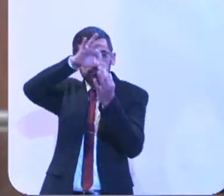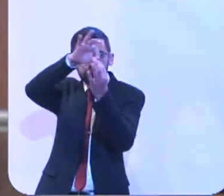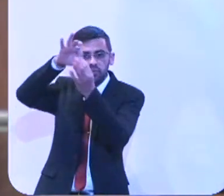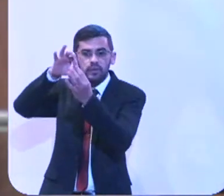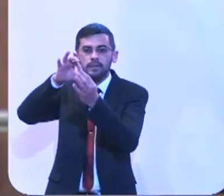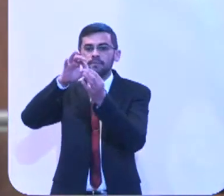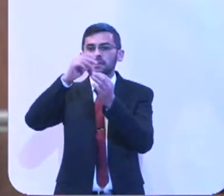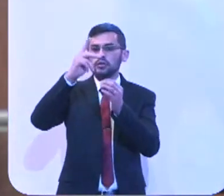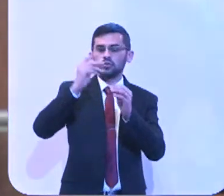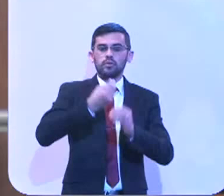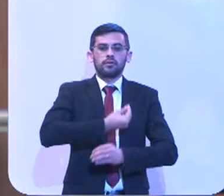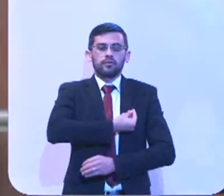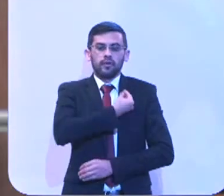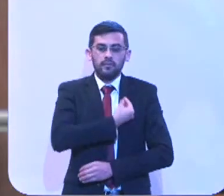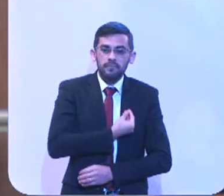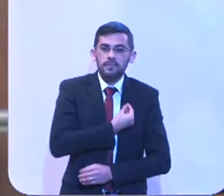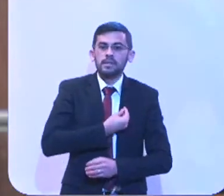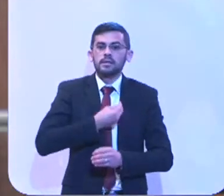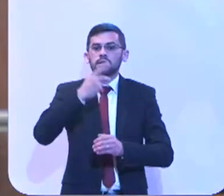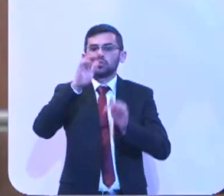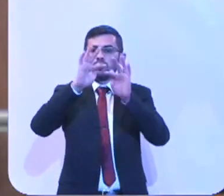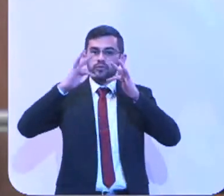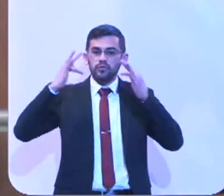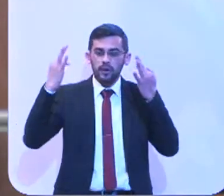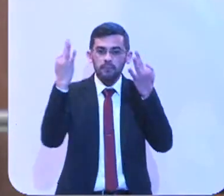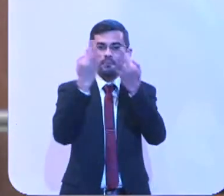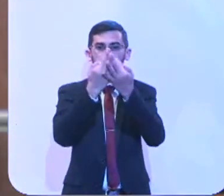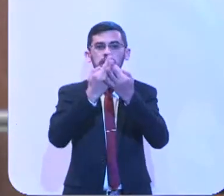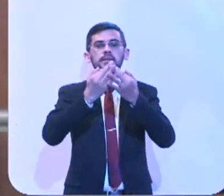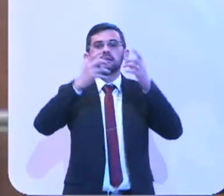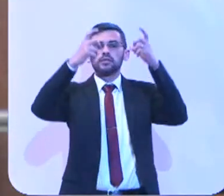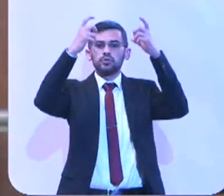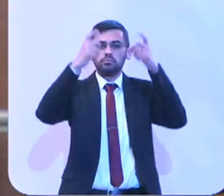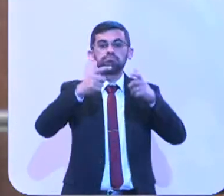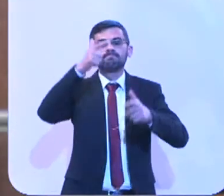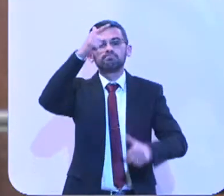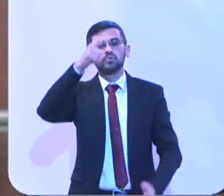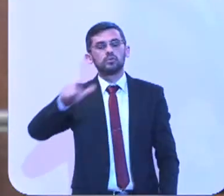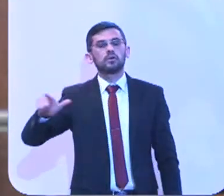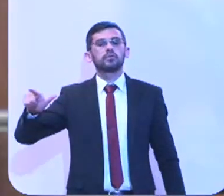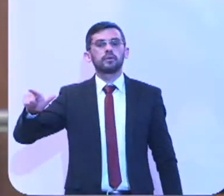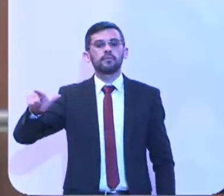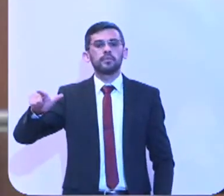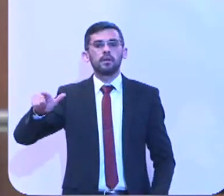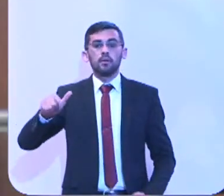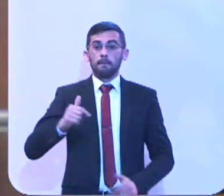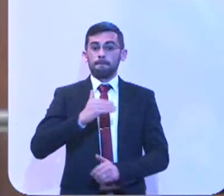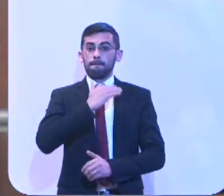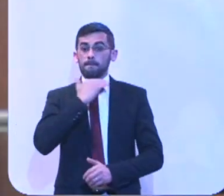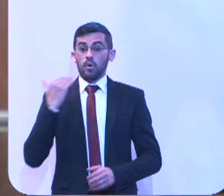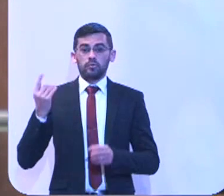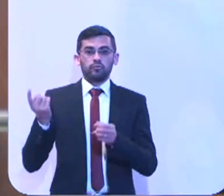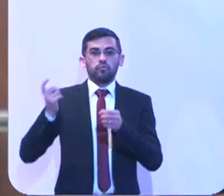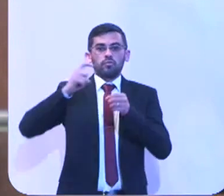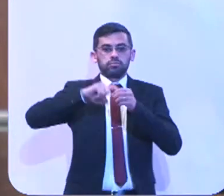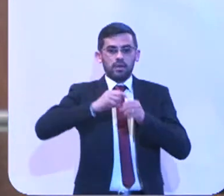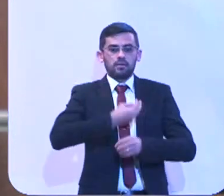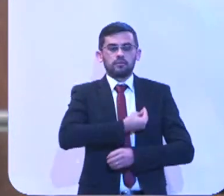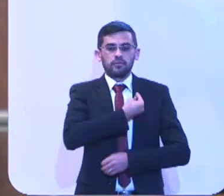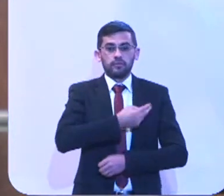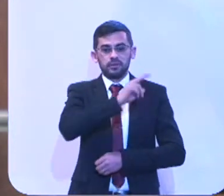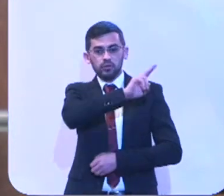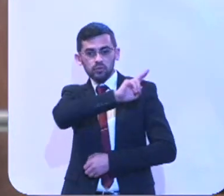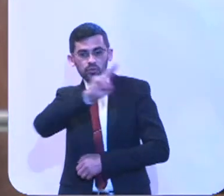casas, vai soprar no meio das famílias, vai soprar neste lugar de novo. Mortos vão viver em nome